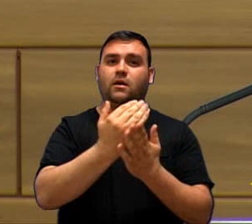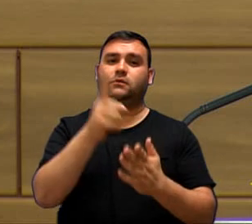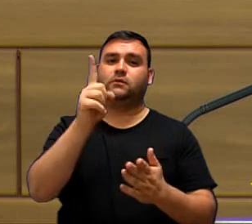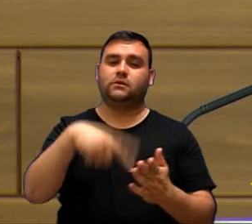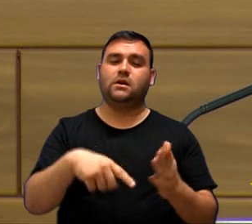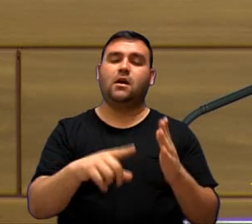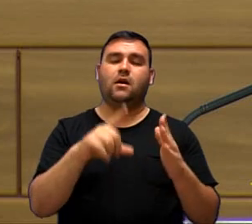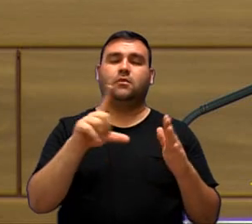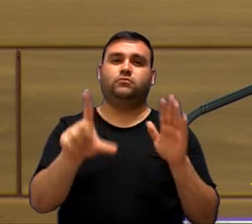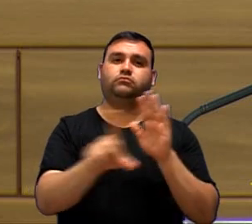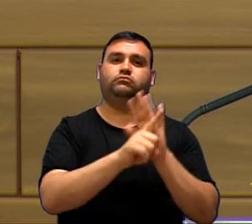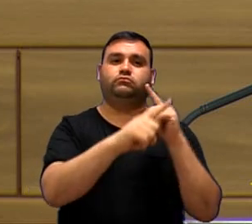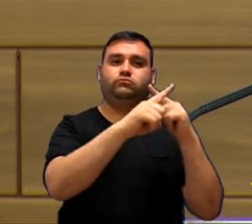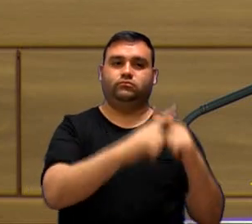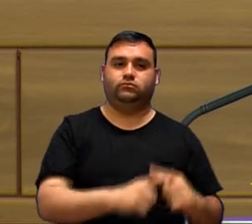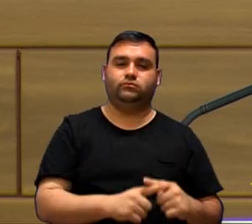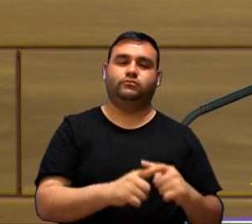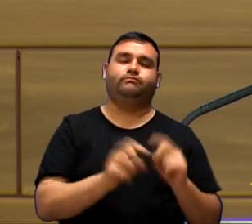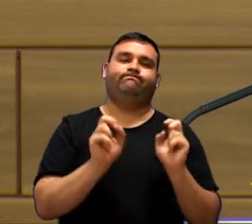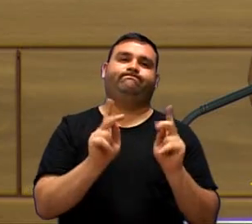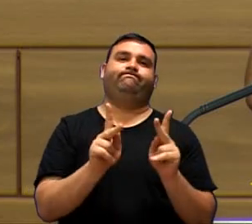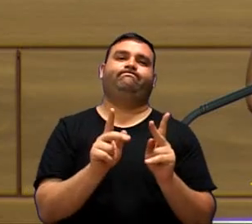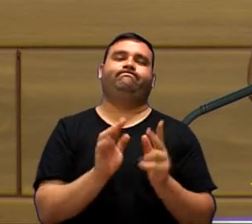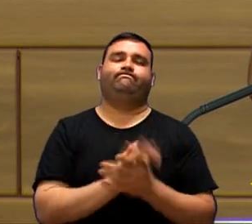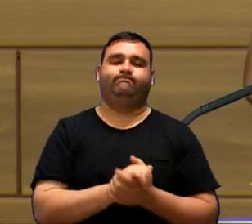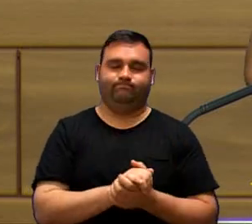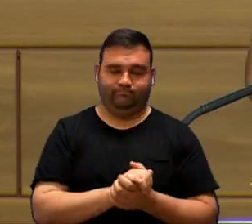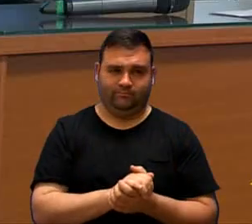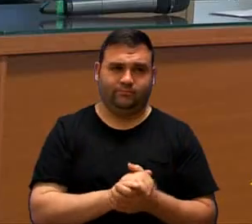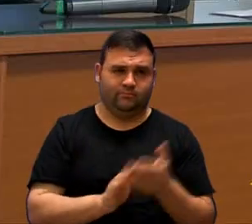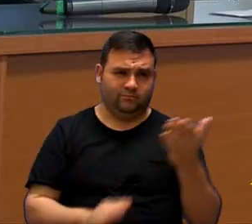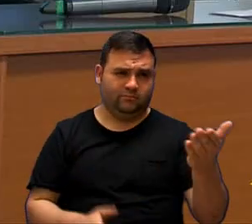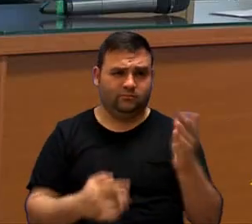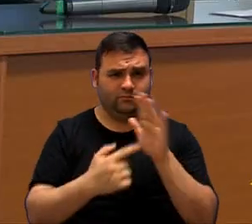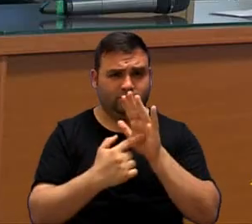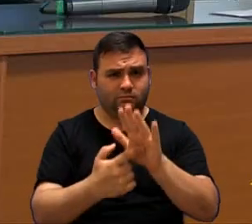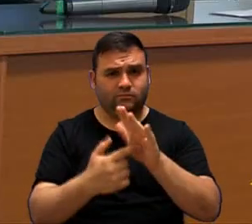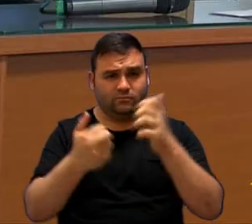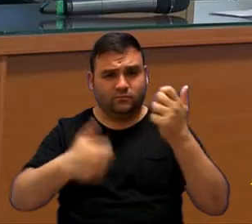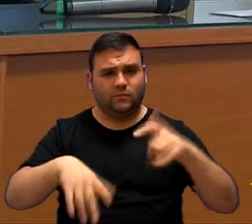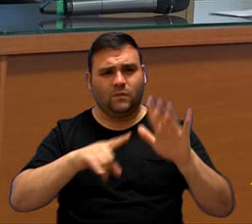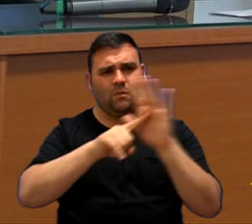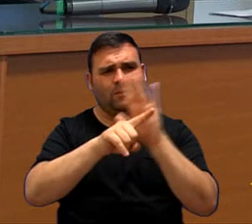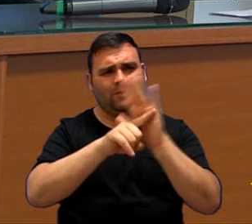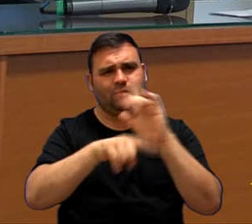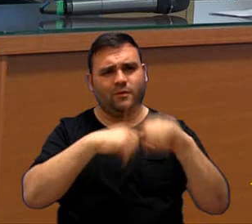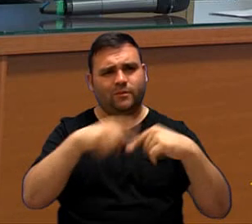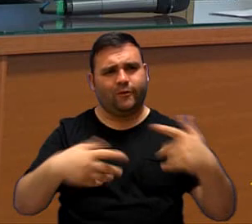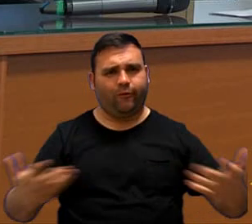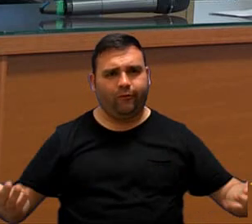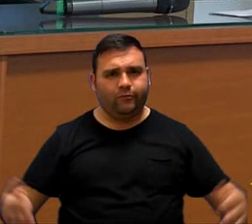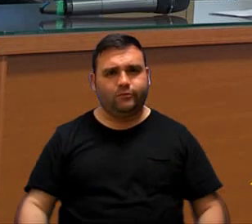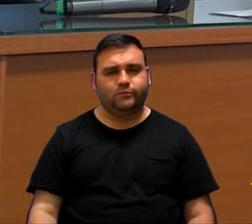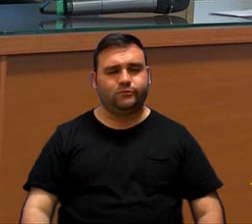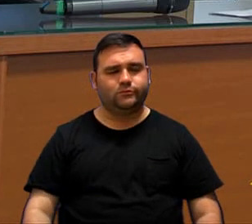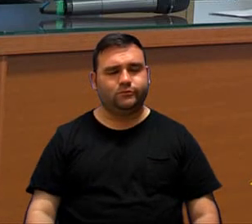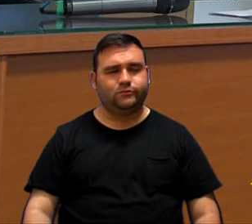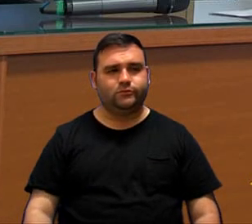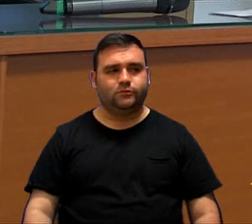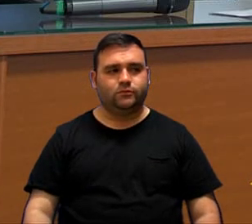dentro da área de licitação. Sim, senhora. Deixa a secretária se apresentar, depois a gente questiona.